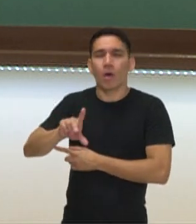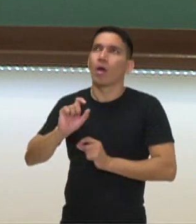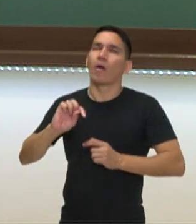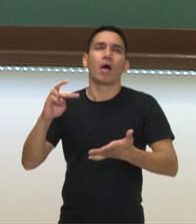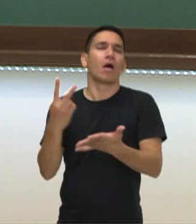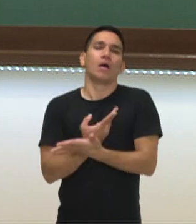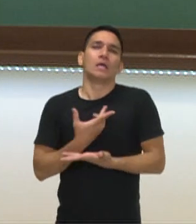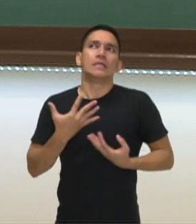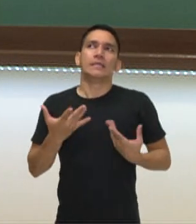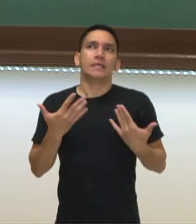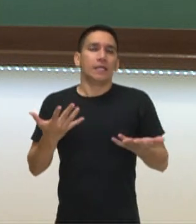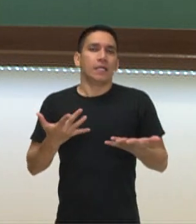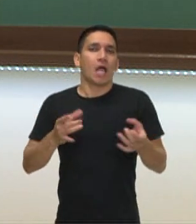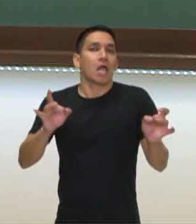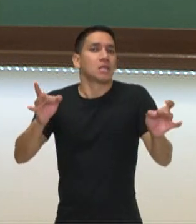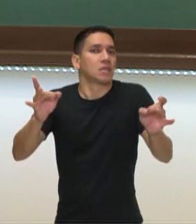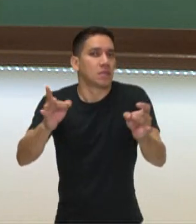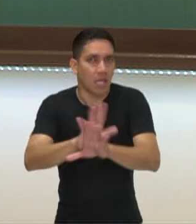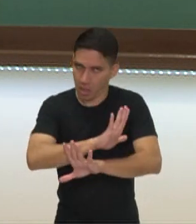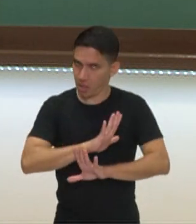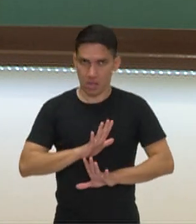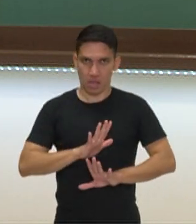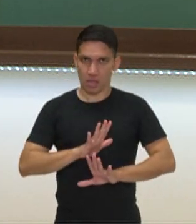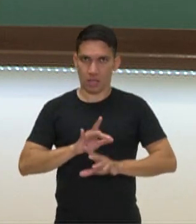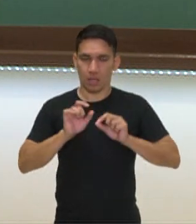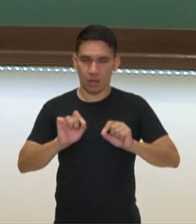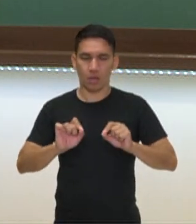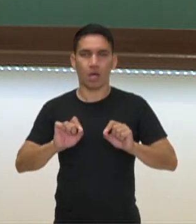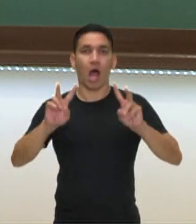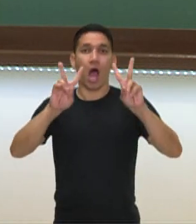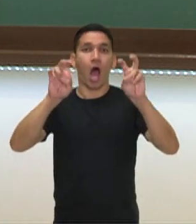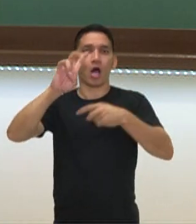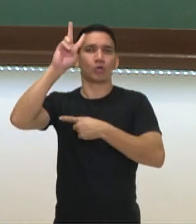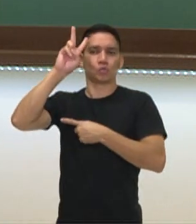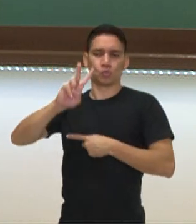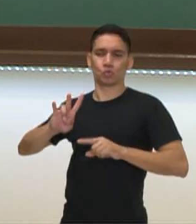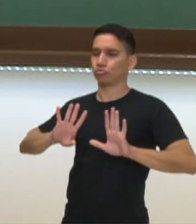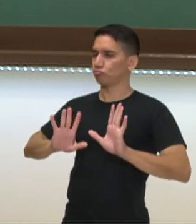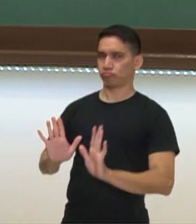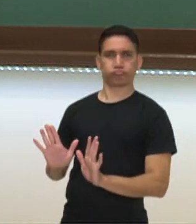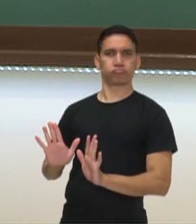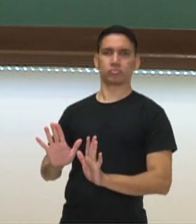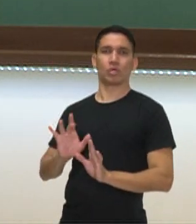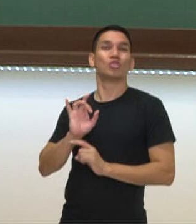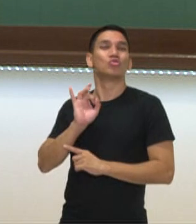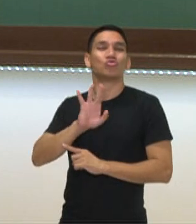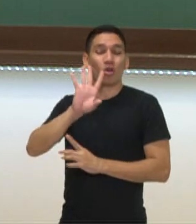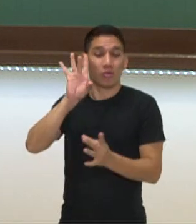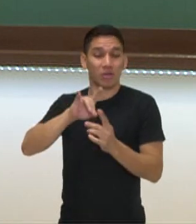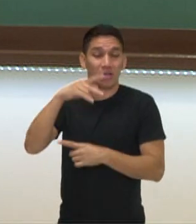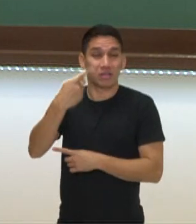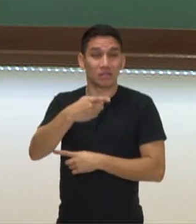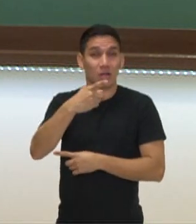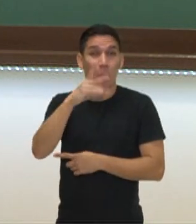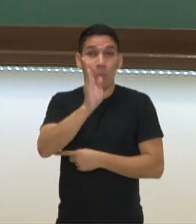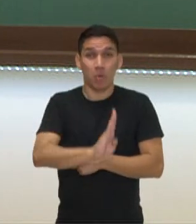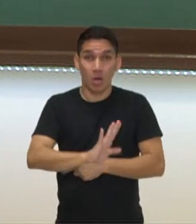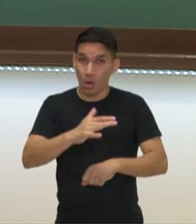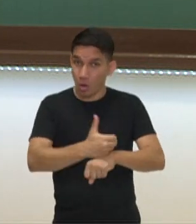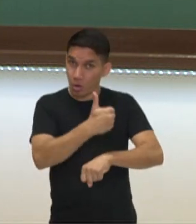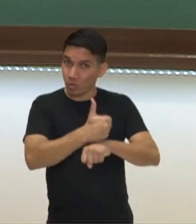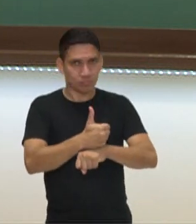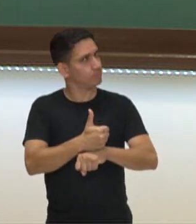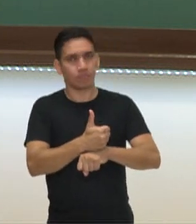que se encerra ali na questão histórica, não está só no Brasil colônia. Então, o processo